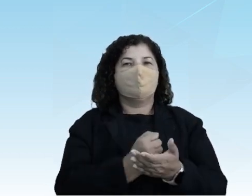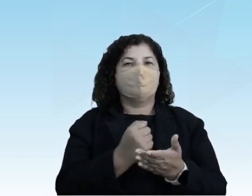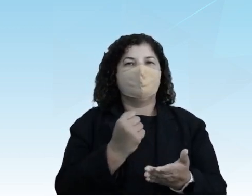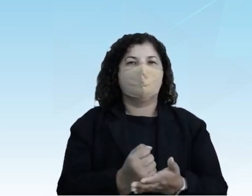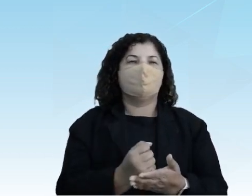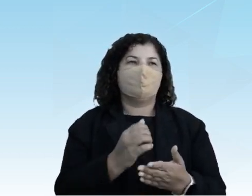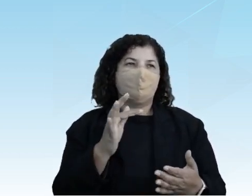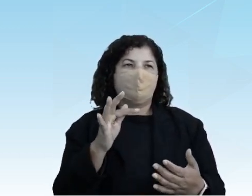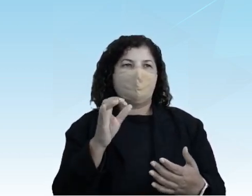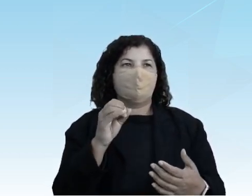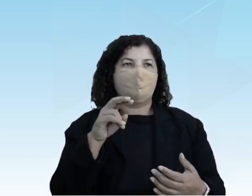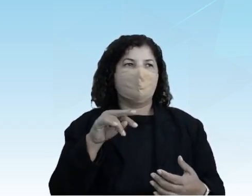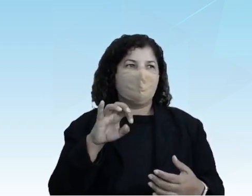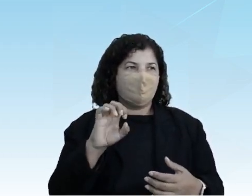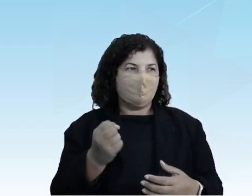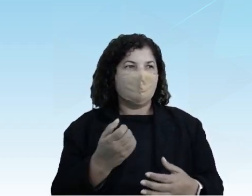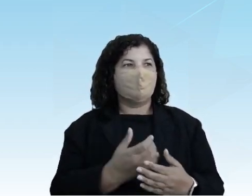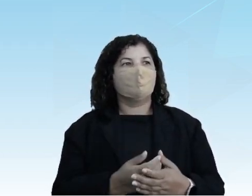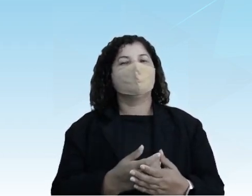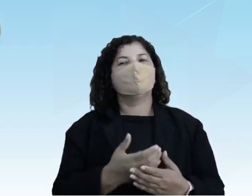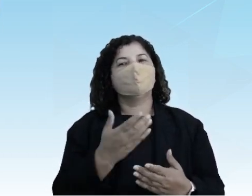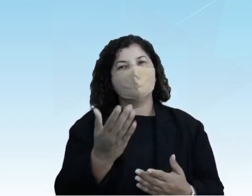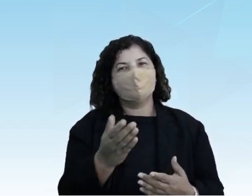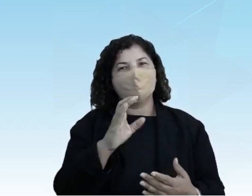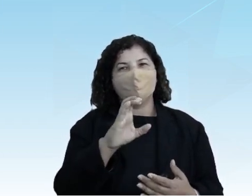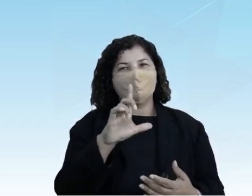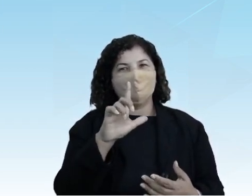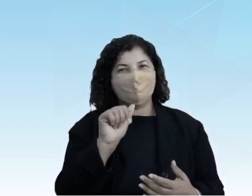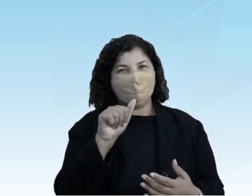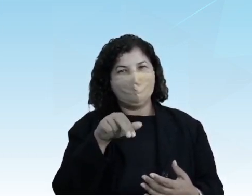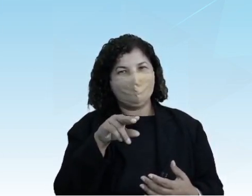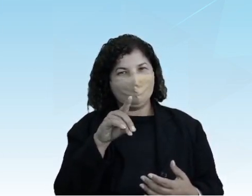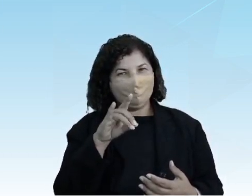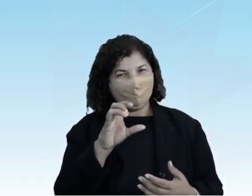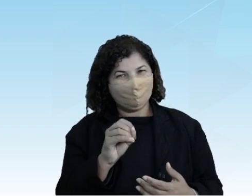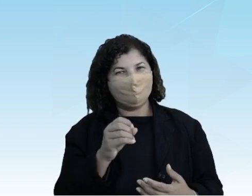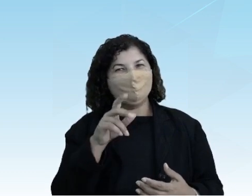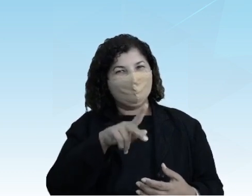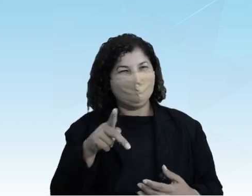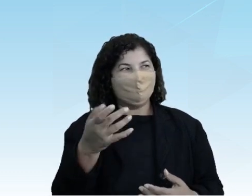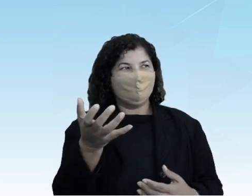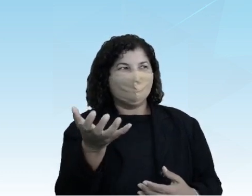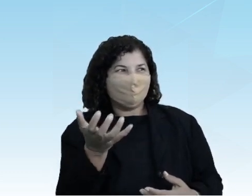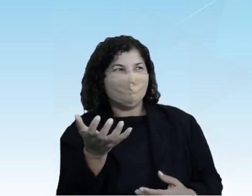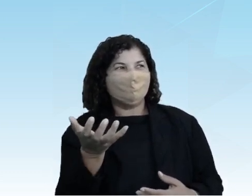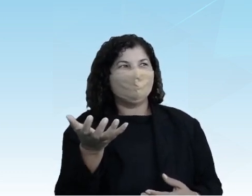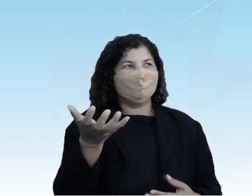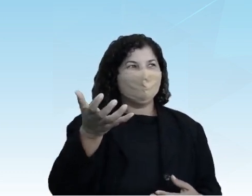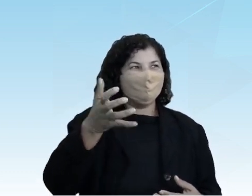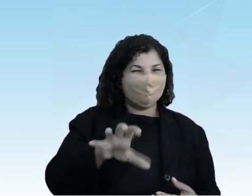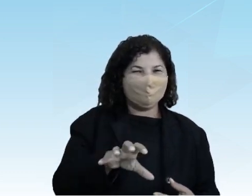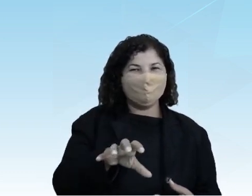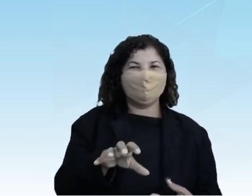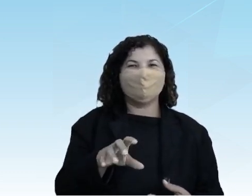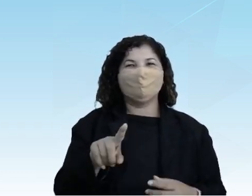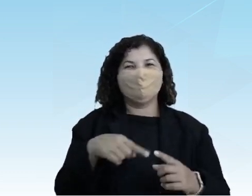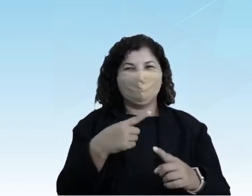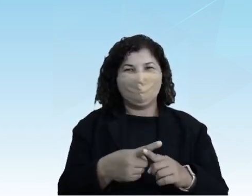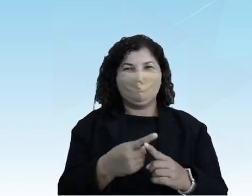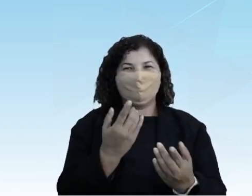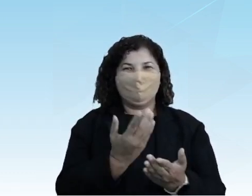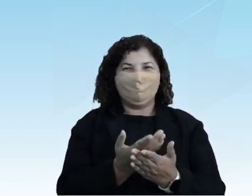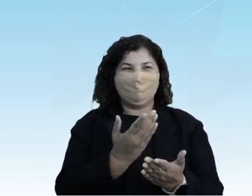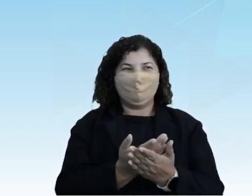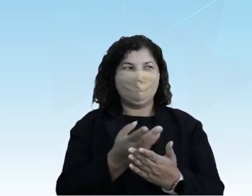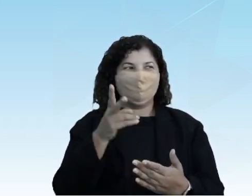indícios. Aqui é o professor Cláudio Nascimento, professor queres ou não queres, não é isso? E mais uma aula de história para